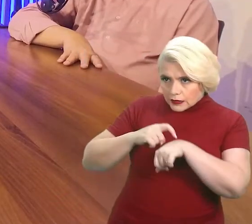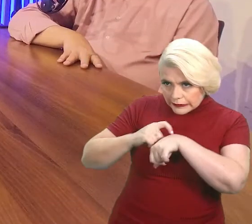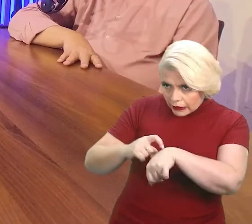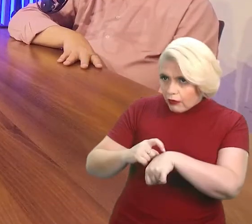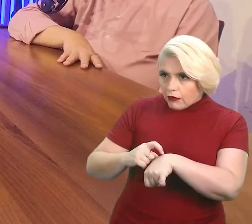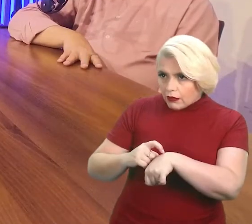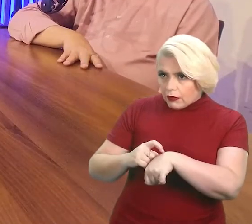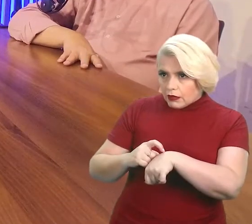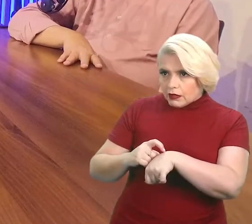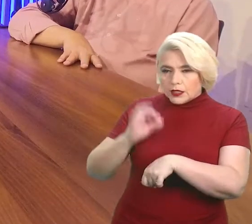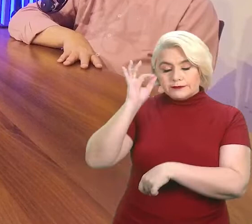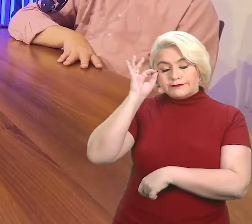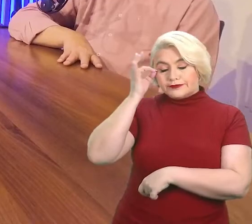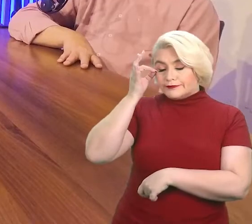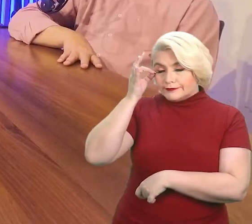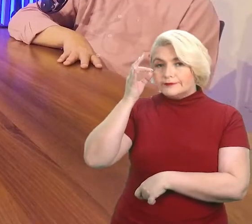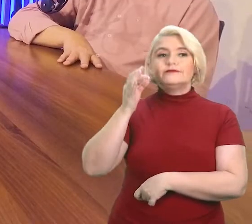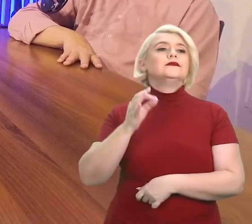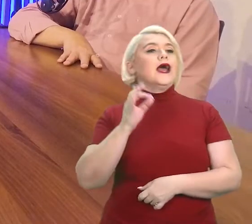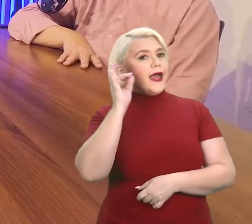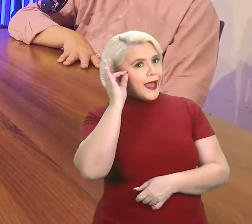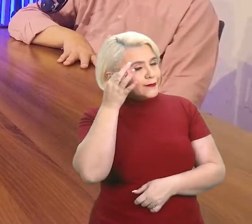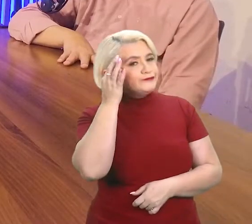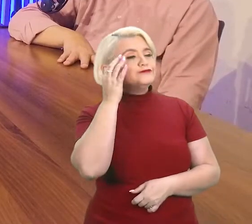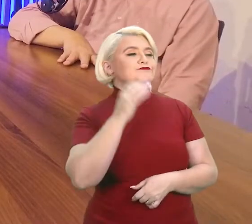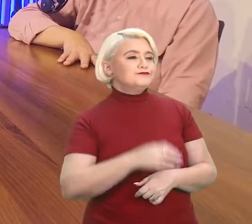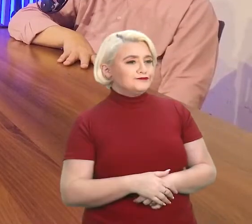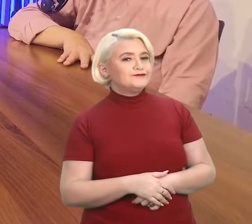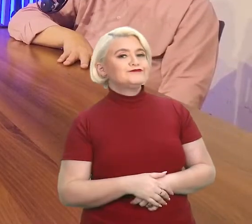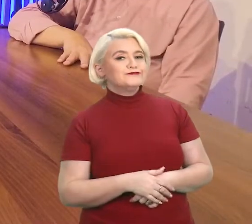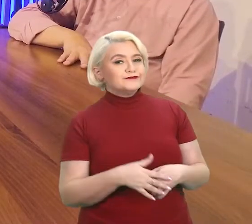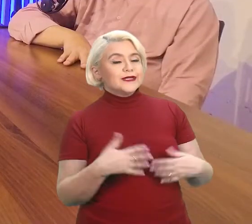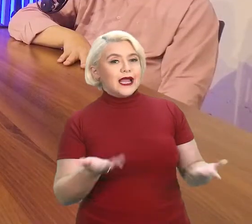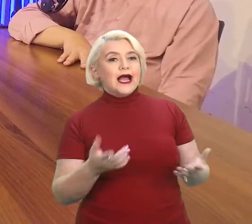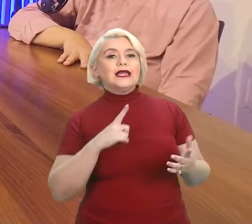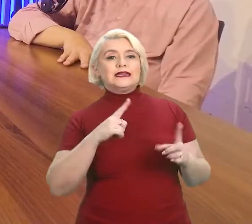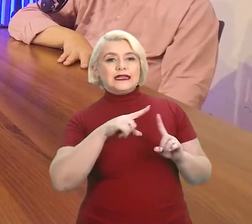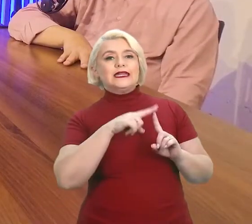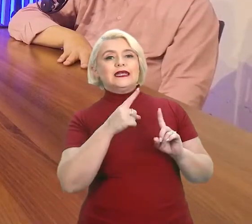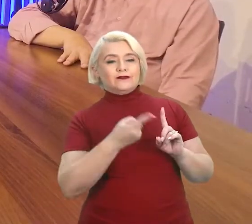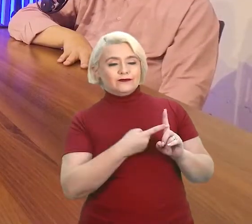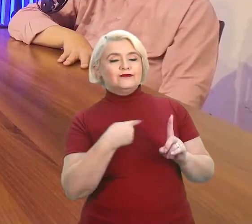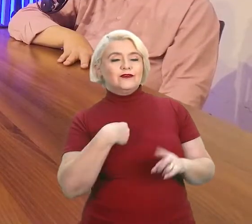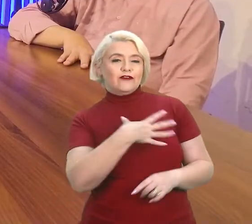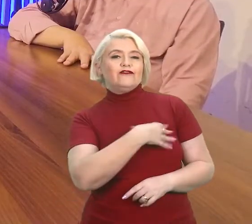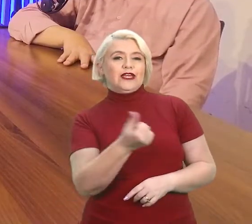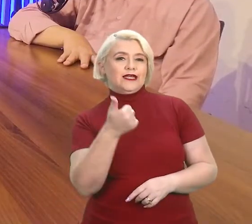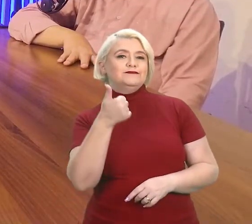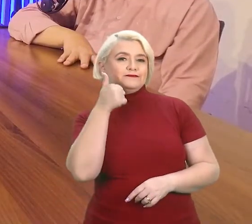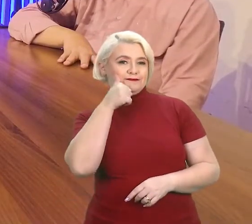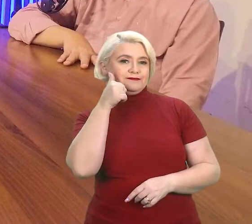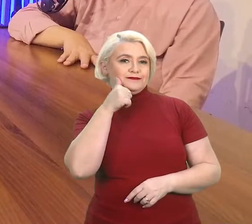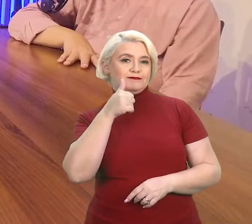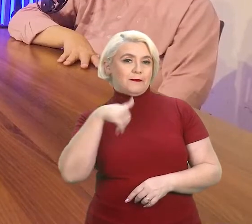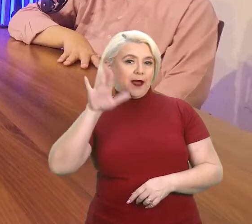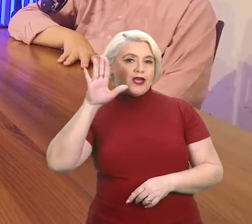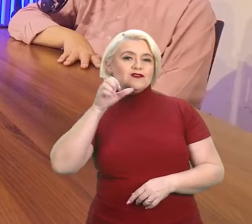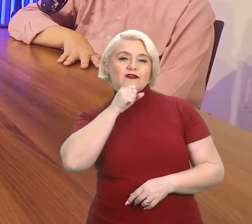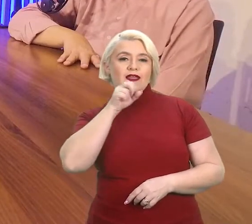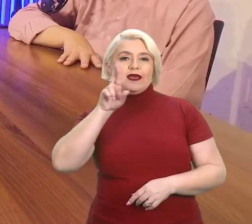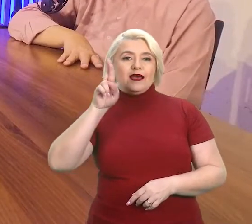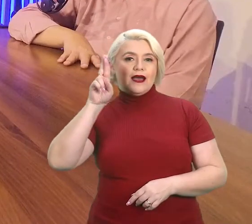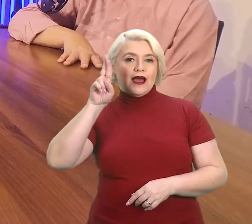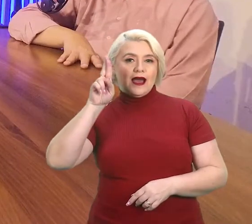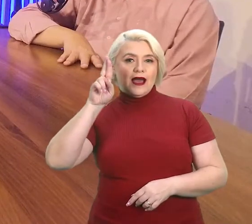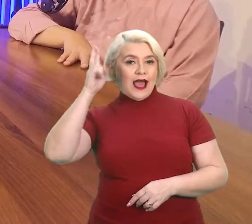mesmo momento, né? E aí teve uma filha? E tive a minha primeira filha, minha filha mais velha, a Raquel. Lá em Juína?